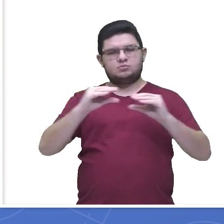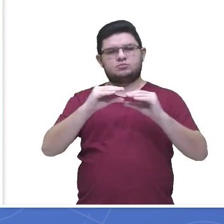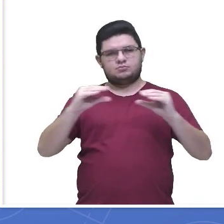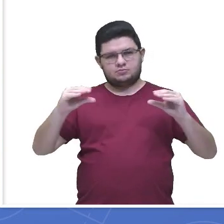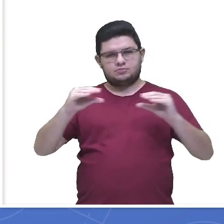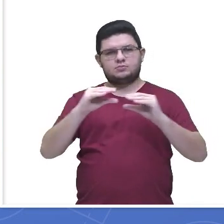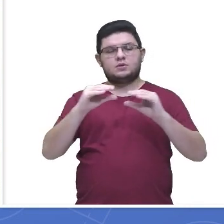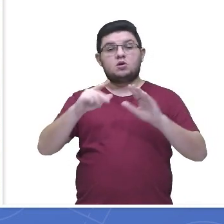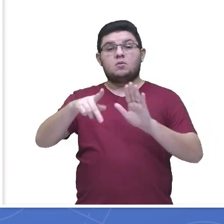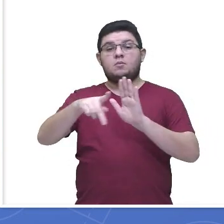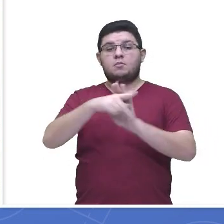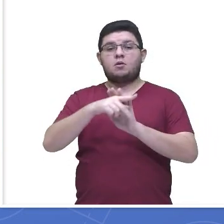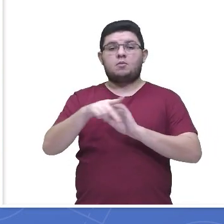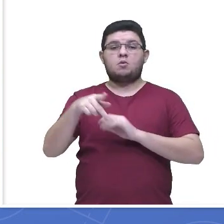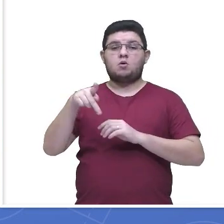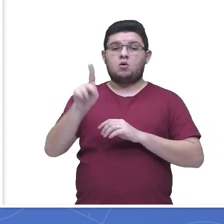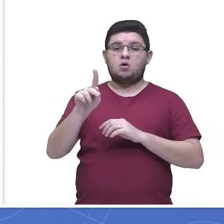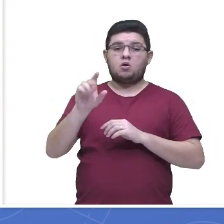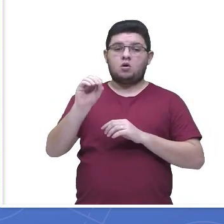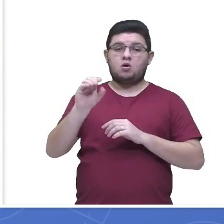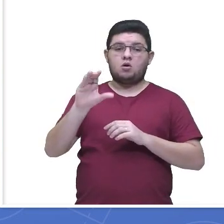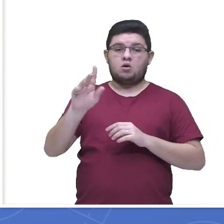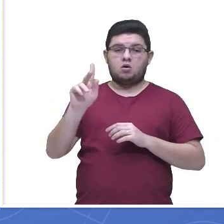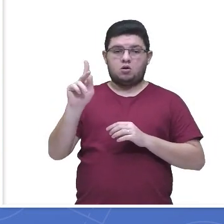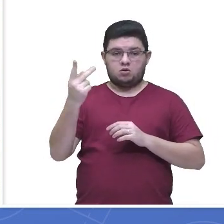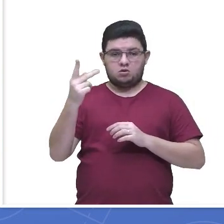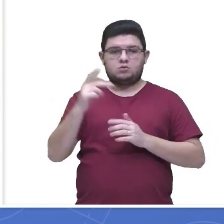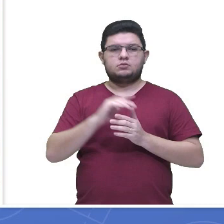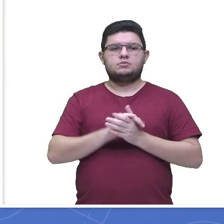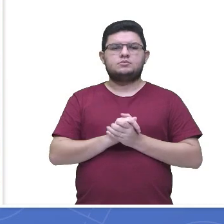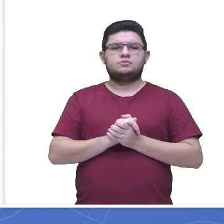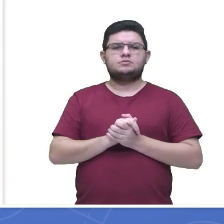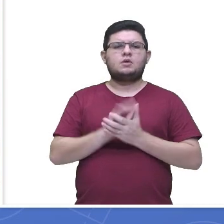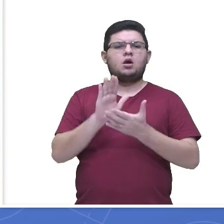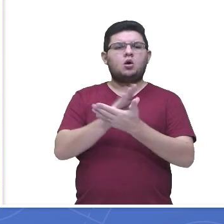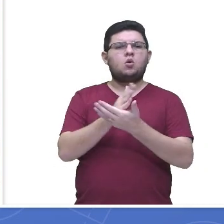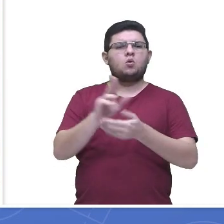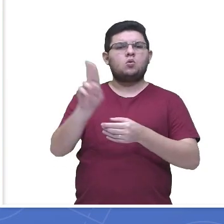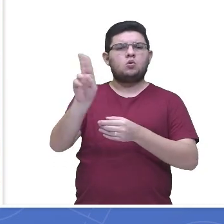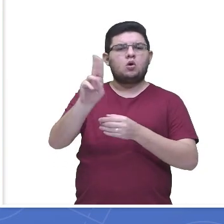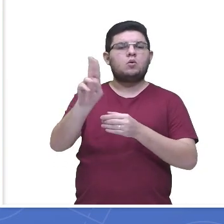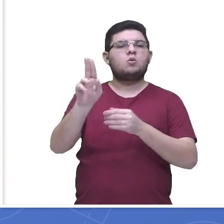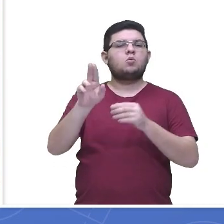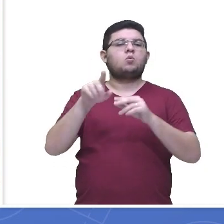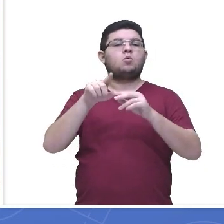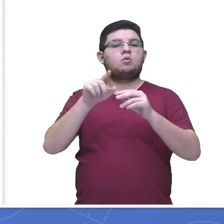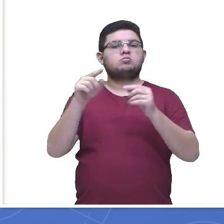E eles, em alguns nomes de algumas bactérias, elas vêm identificando aí a sua estrutura.